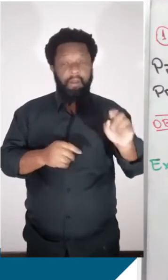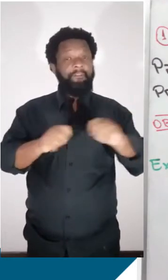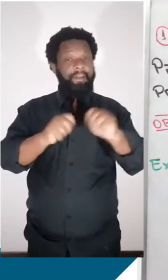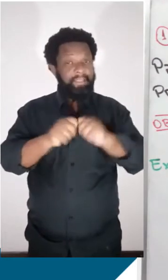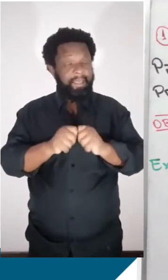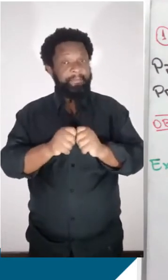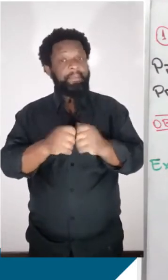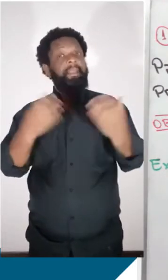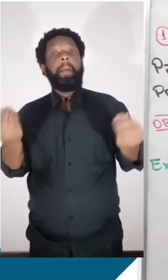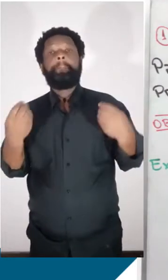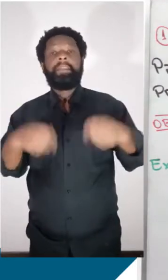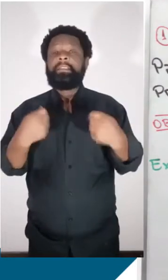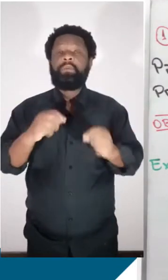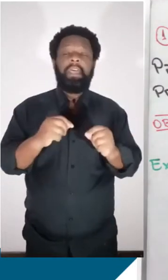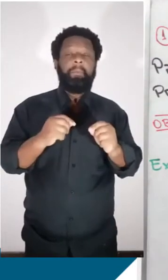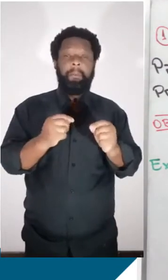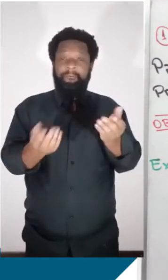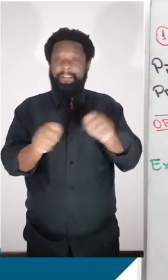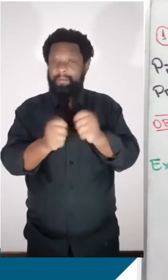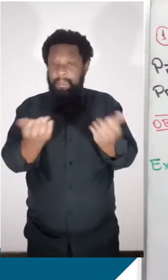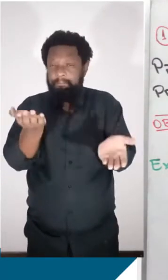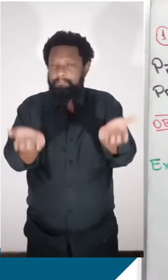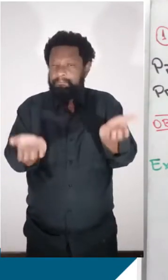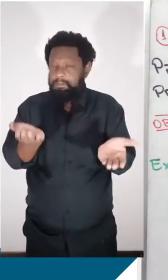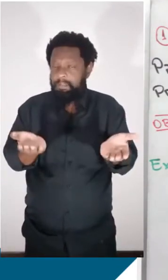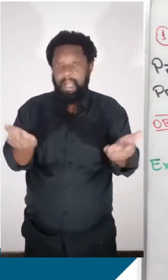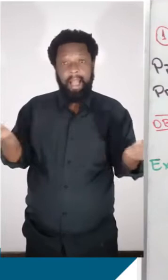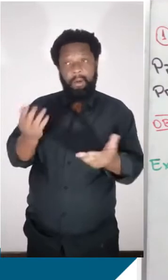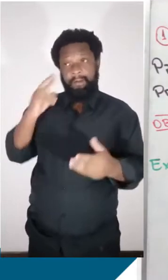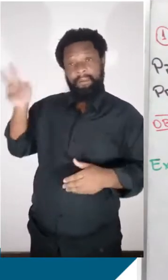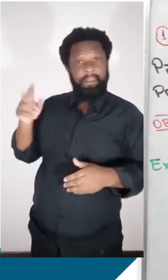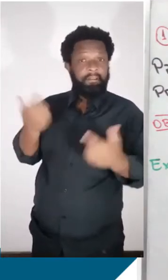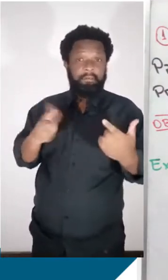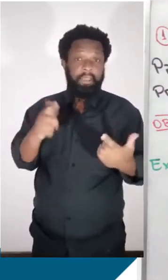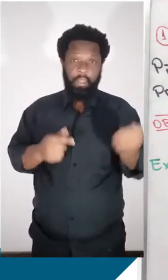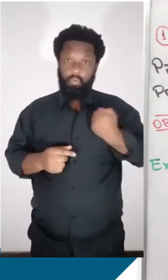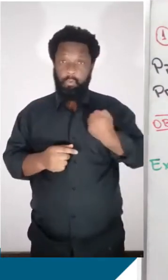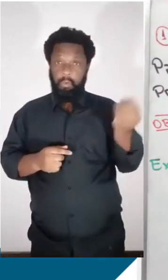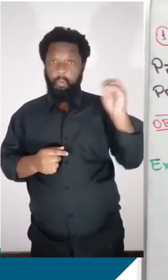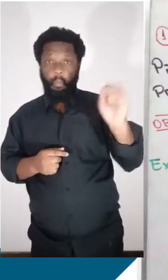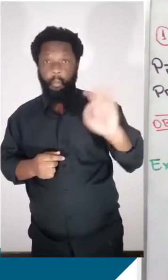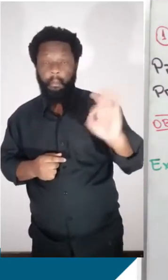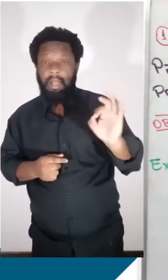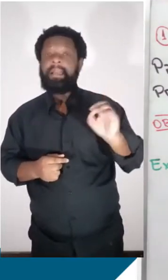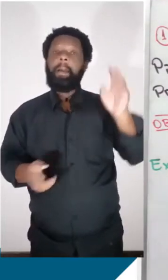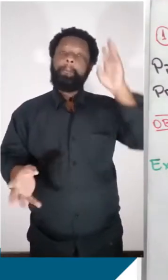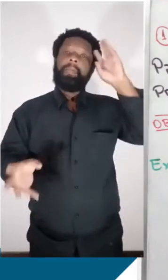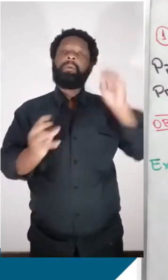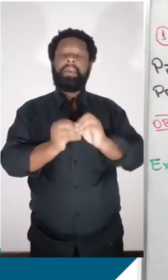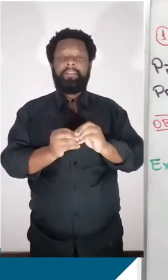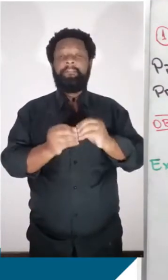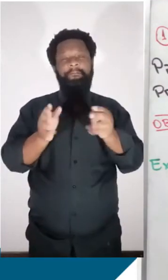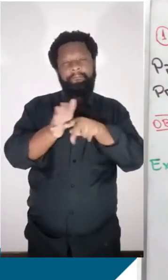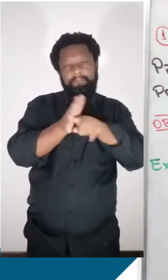de estequiometria, eu preciso de uma equação e preciso de uma equação balanceada. Aqui, como não tem nenhum númerozinho na frente das espécies, eu vou